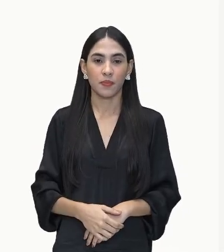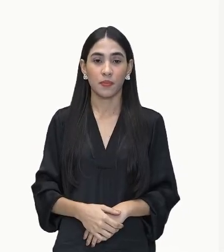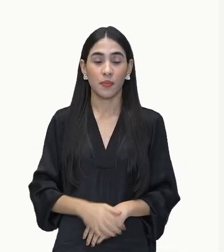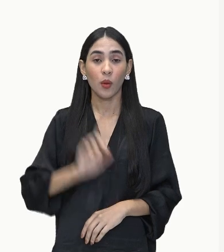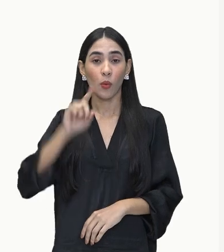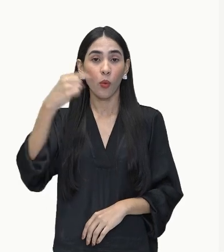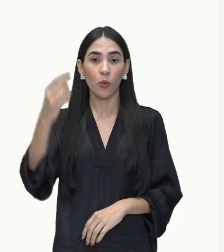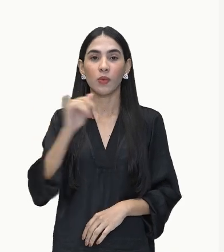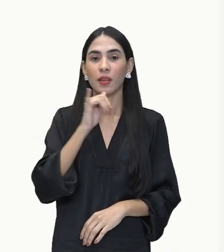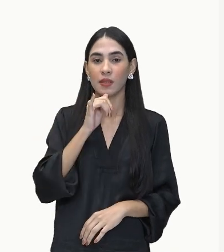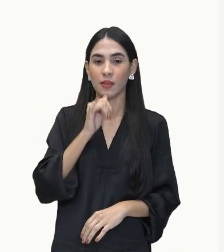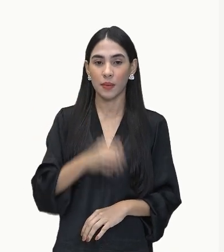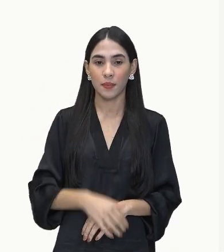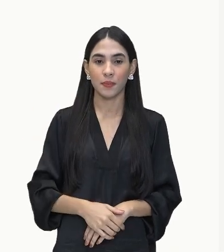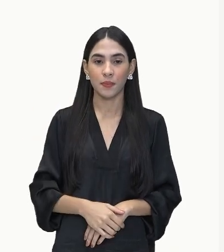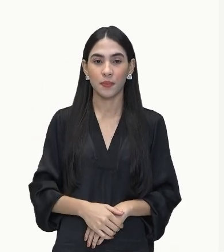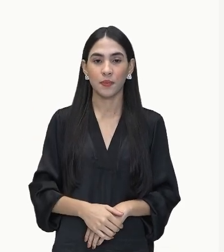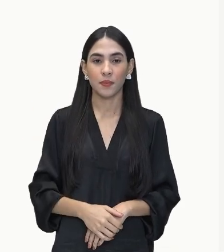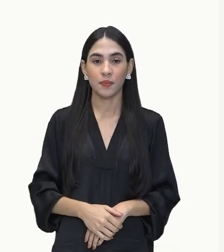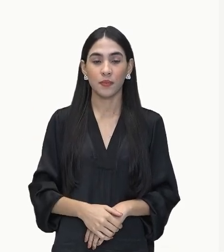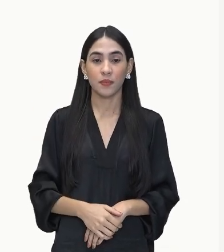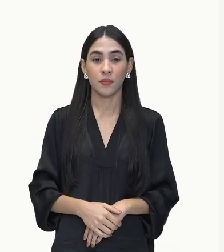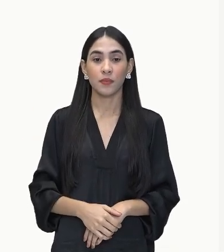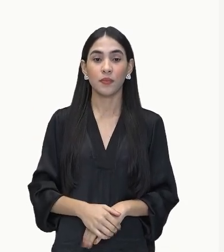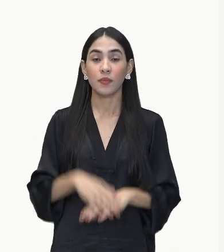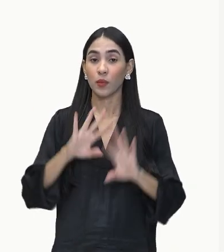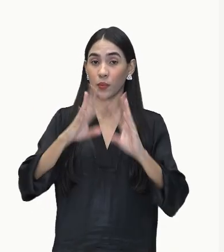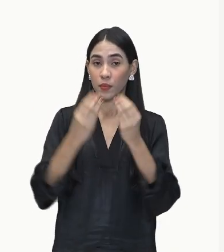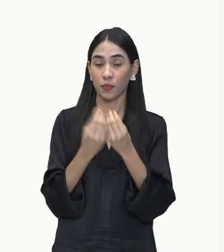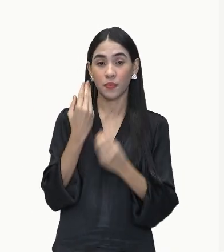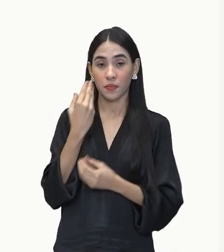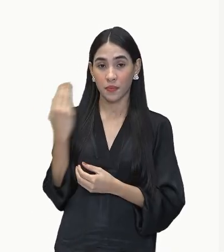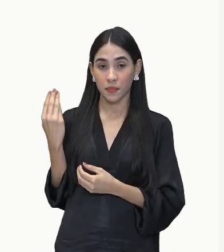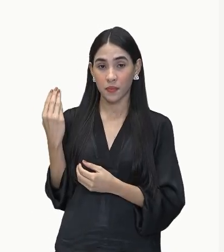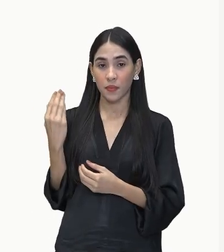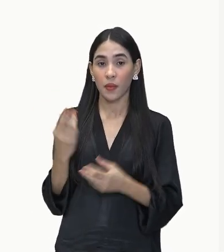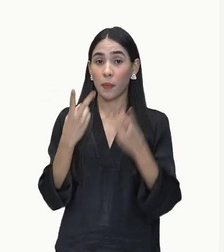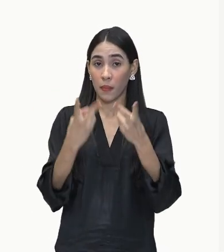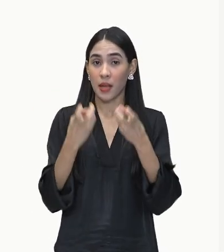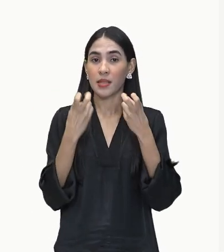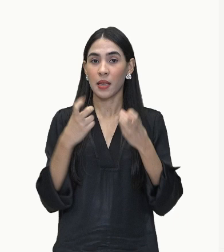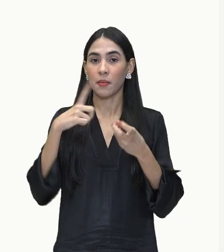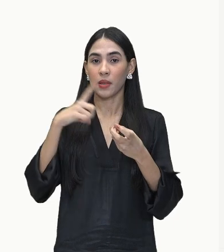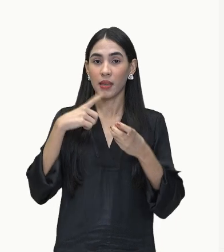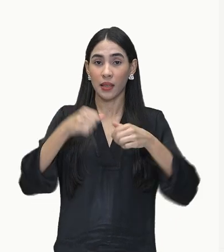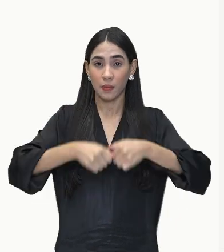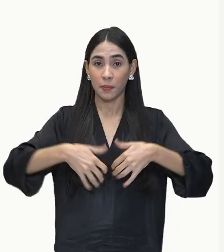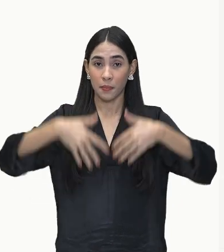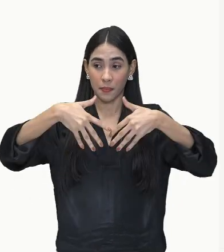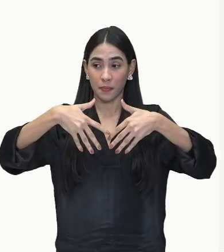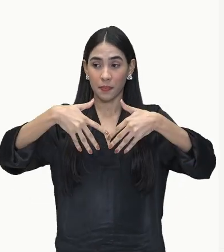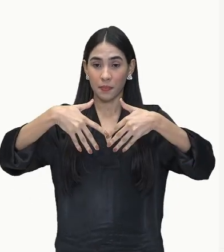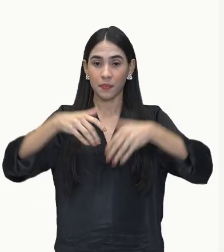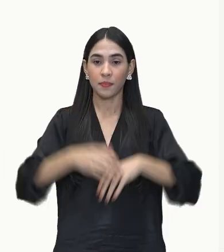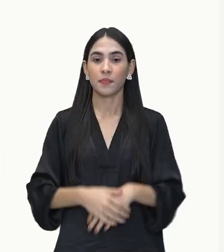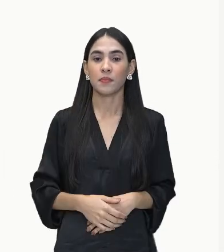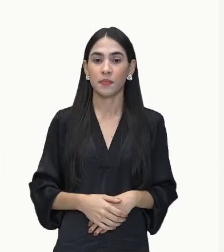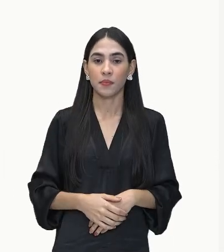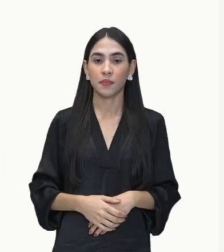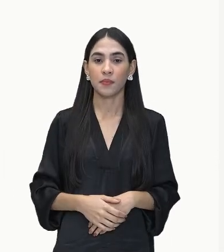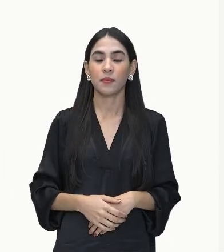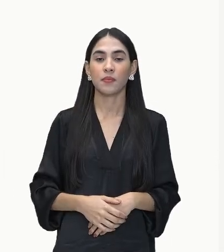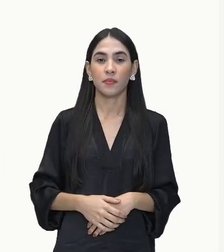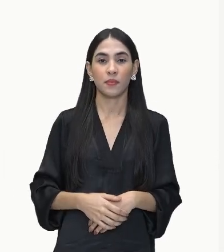Observe mais um exemplo aqui. Então, esse composto, observe que agora tem uma ramificação. Então, tá aqui, ó, a